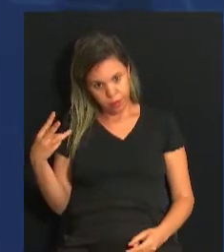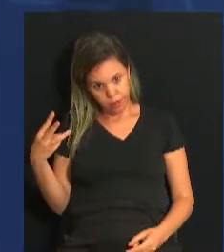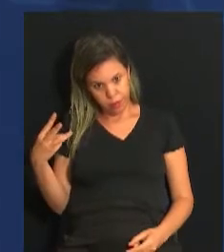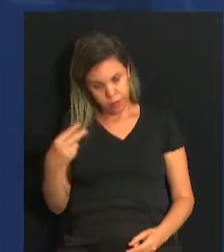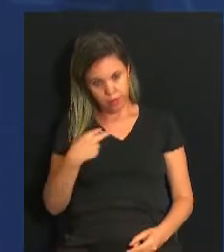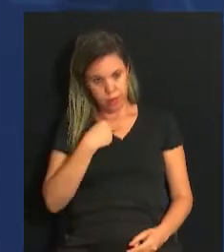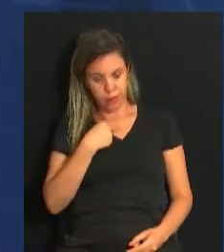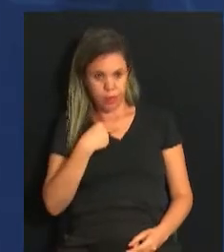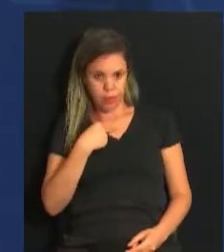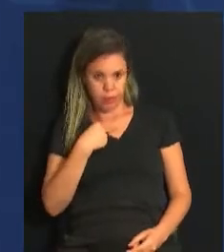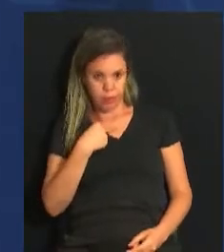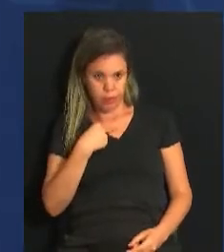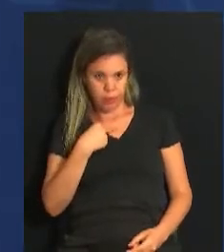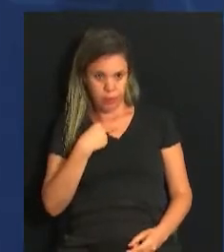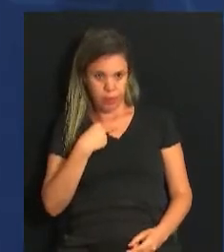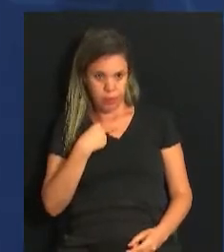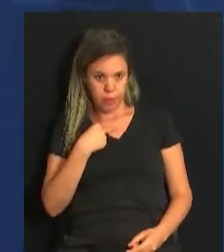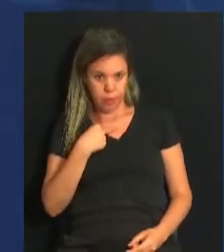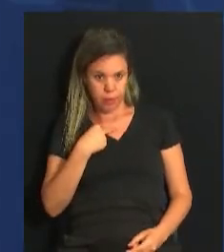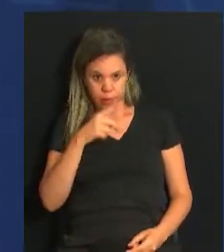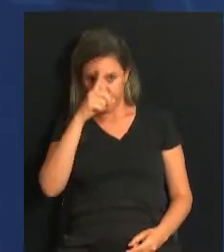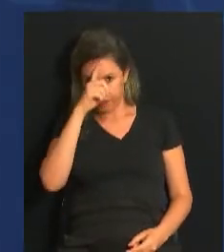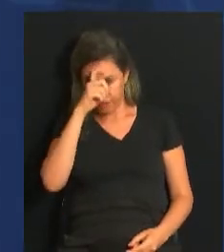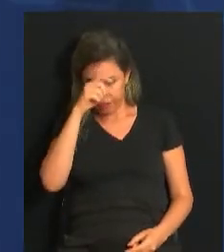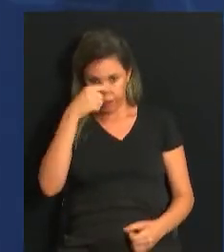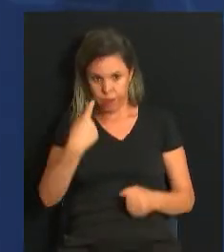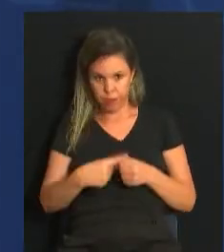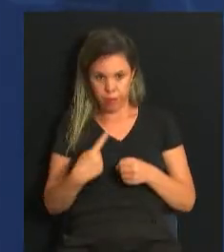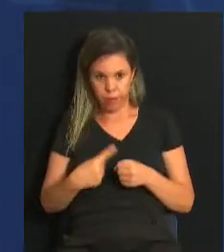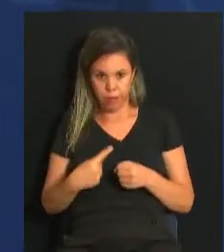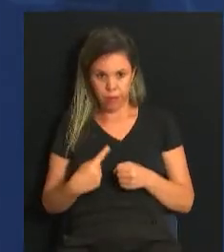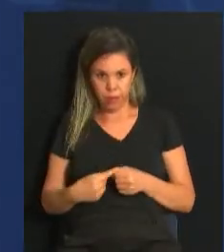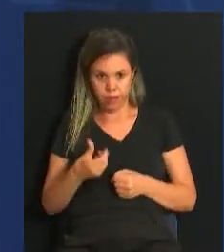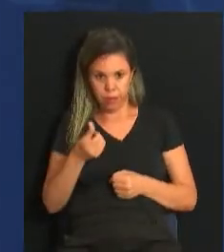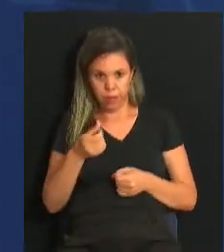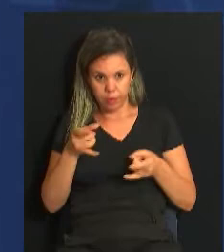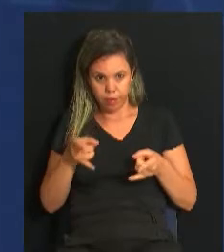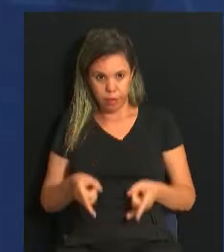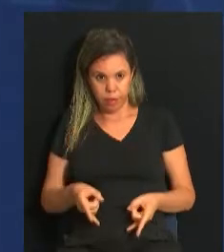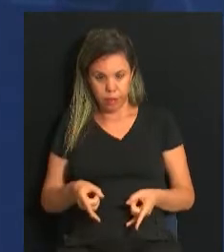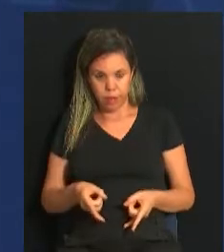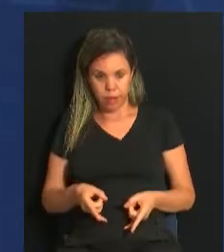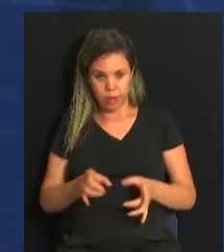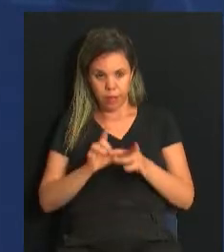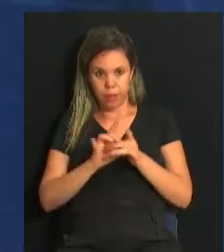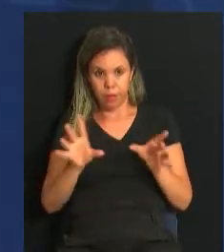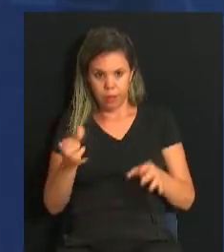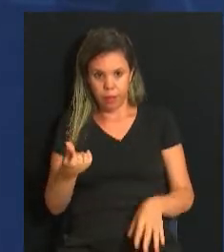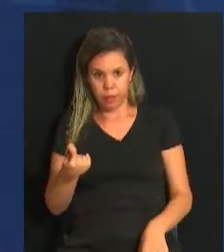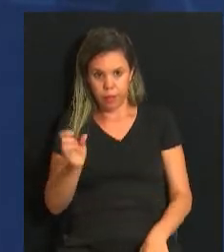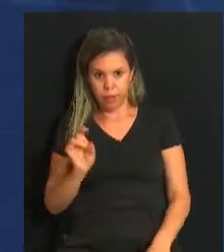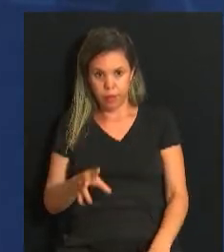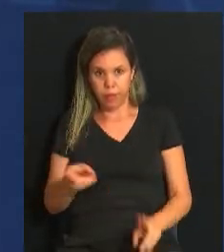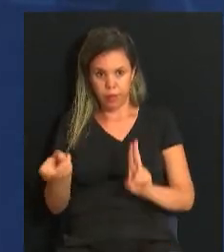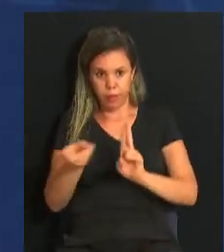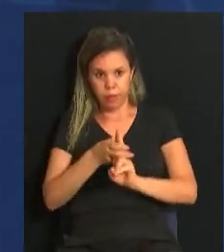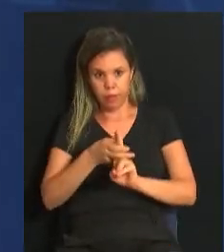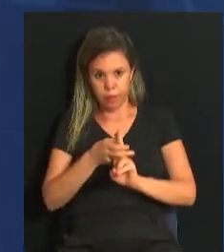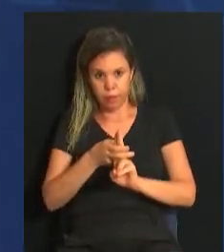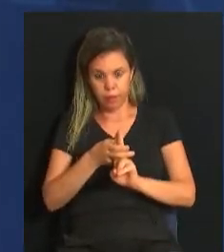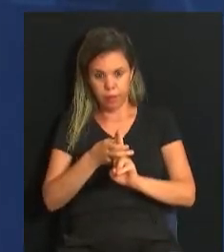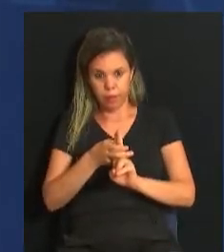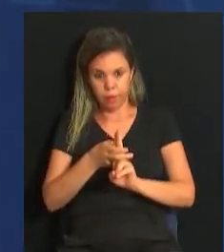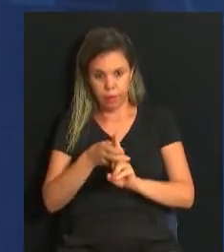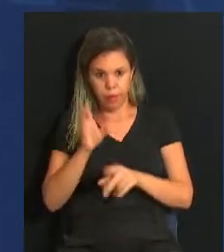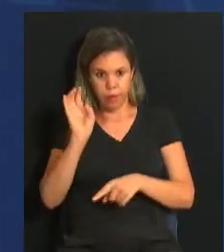estão ocupados por tanto na rede Municipal apenas seis leitos estão livres no SUS é